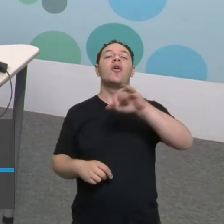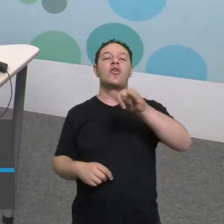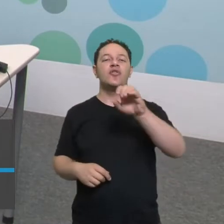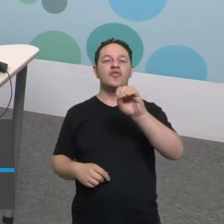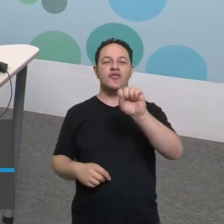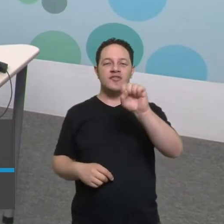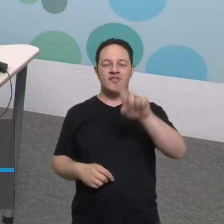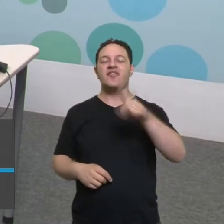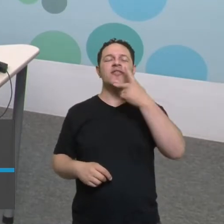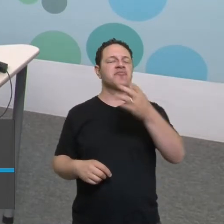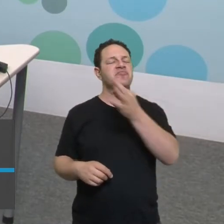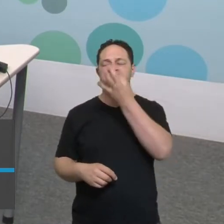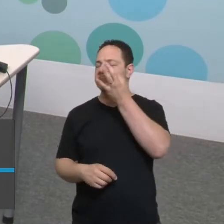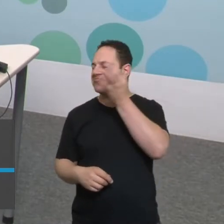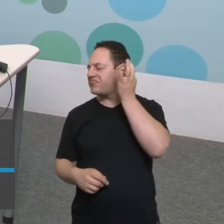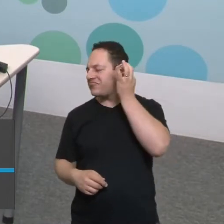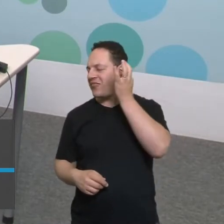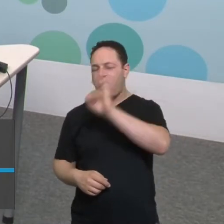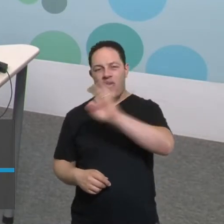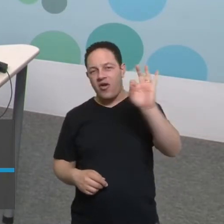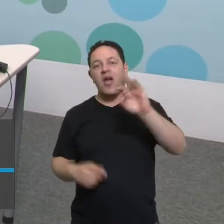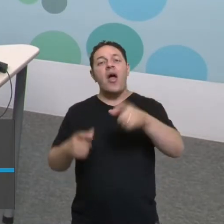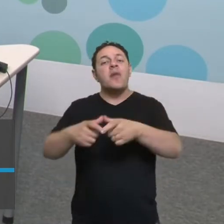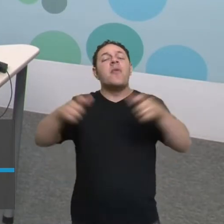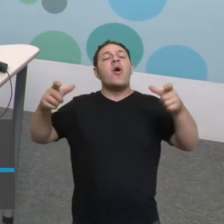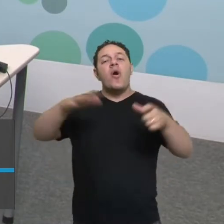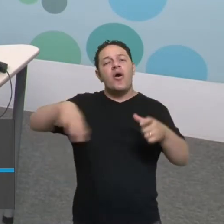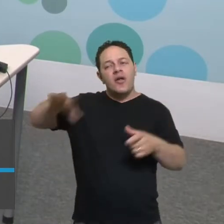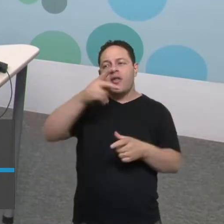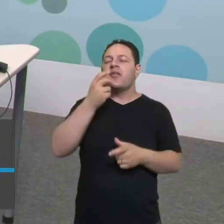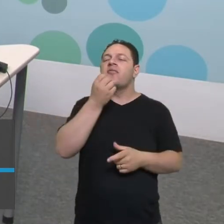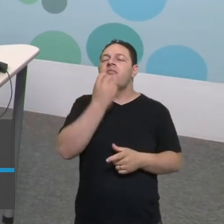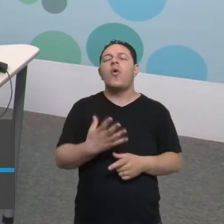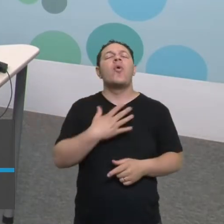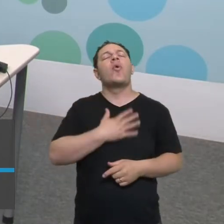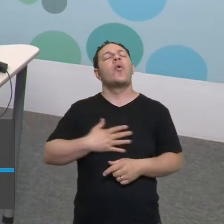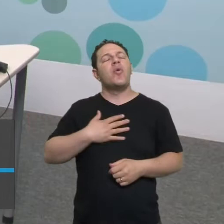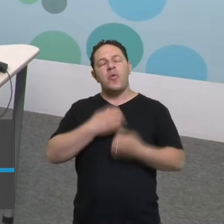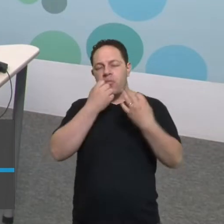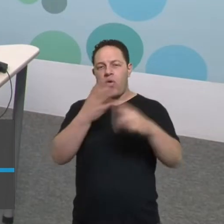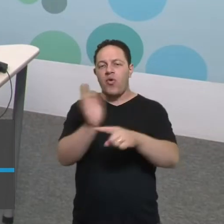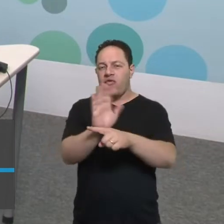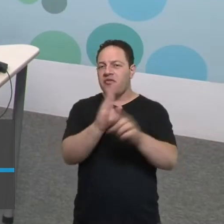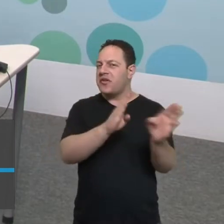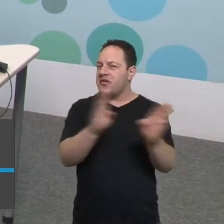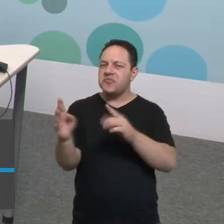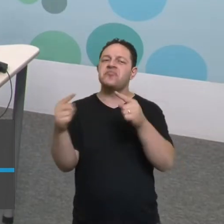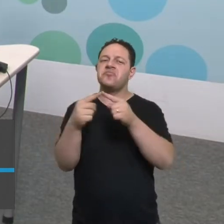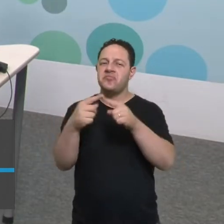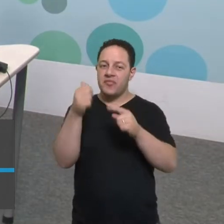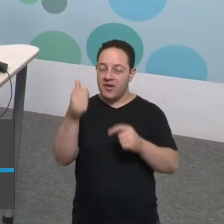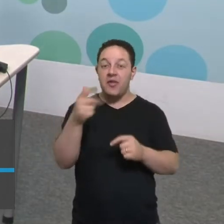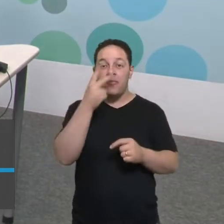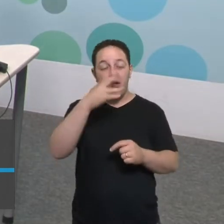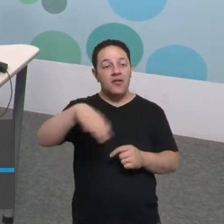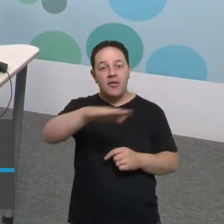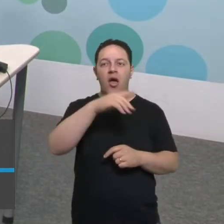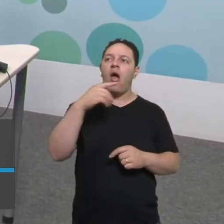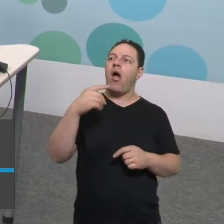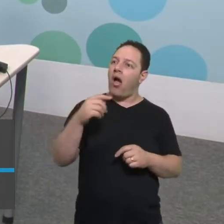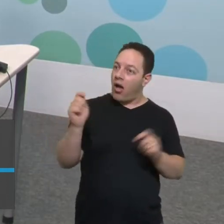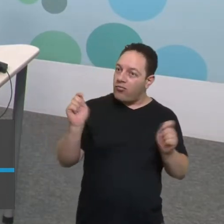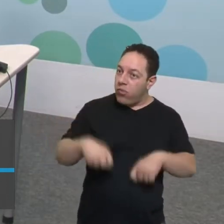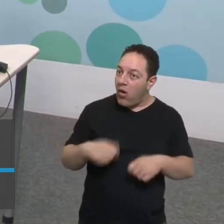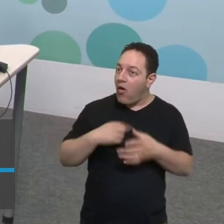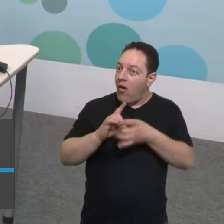então assim os professores de uma maneira geral Professor Ademir de gostaram bastante aqui do vídeo indicado né e acho que abriu portas aí